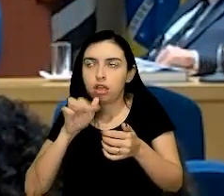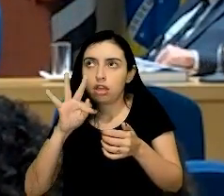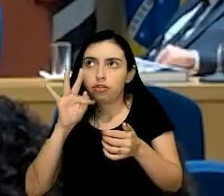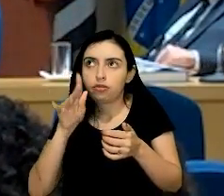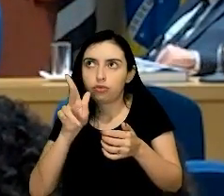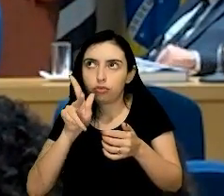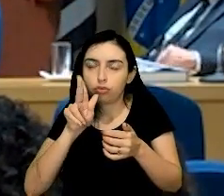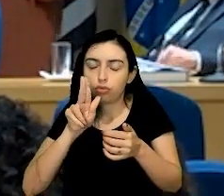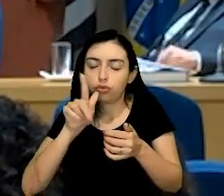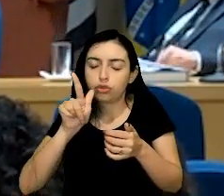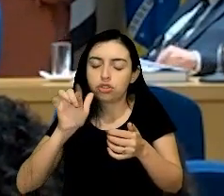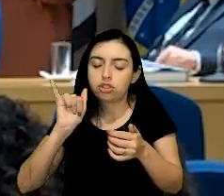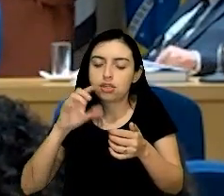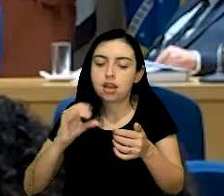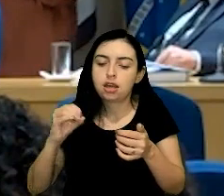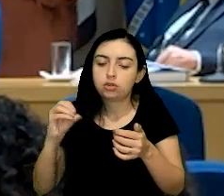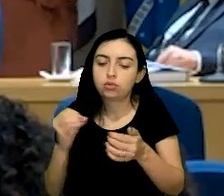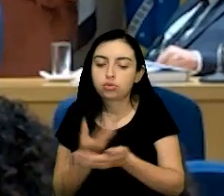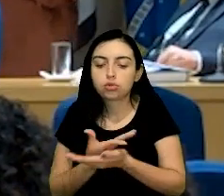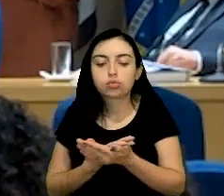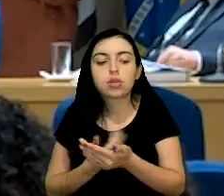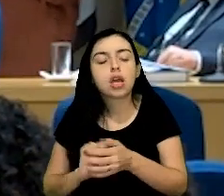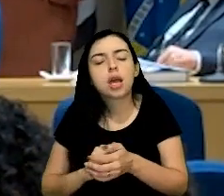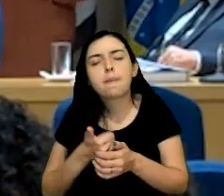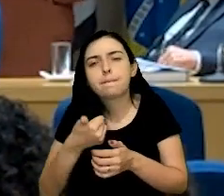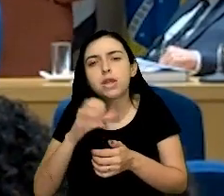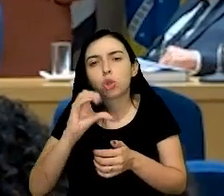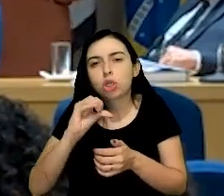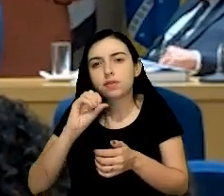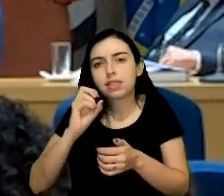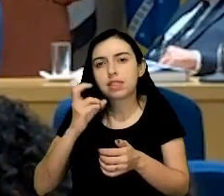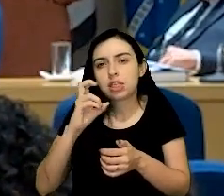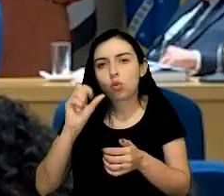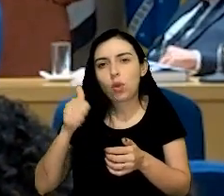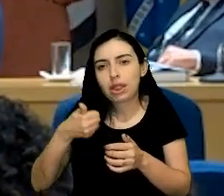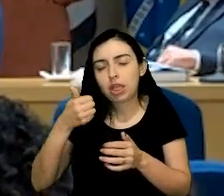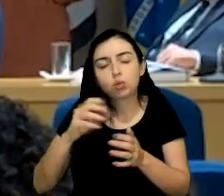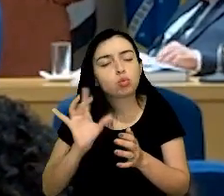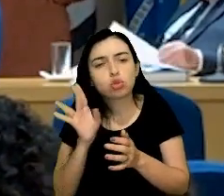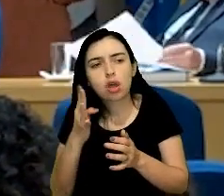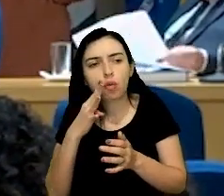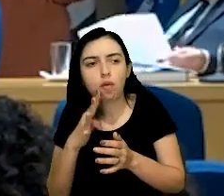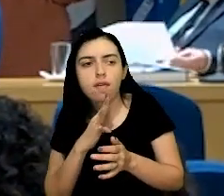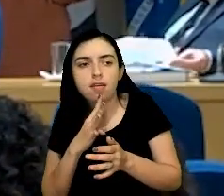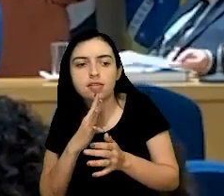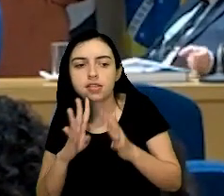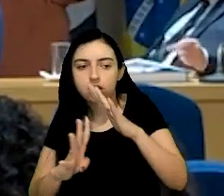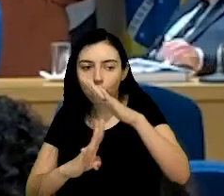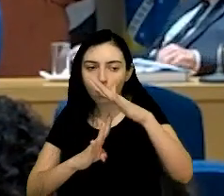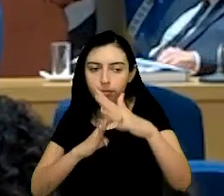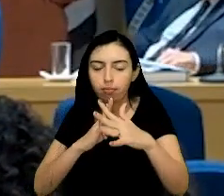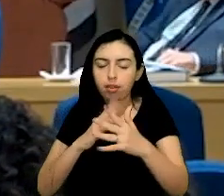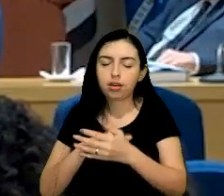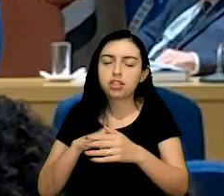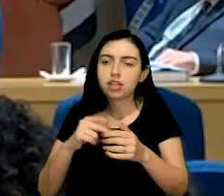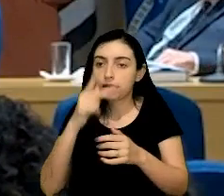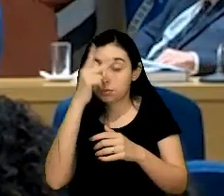de 1951, né? Só vai ser reconhecido como refugiado aquele que tiver